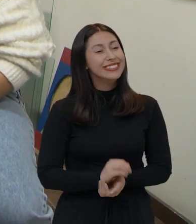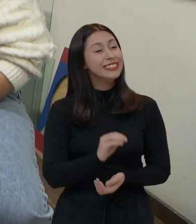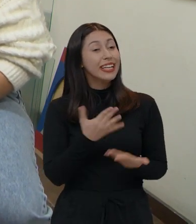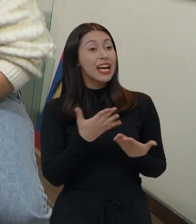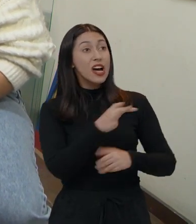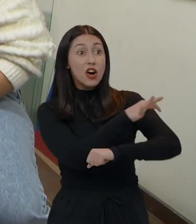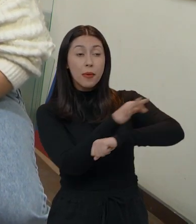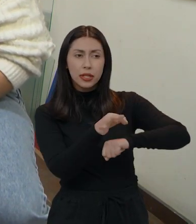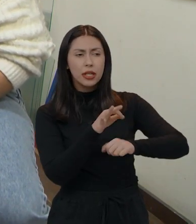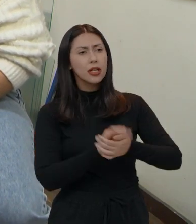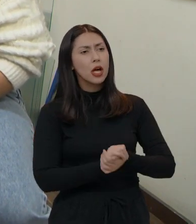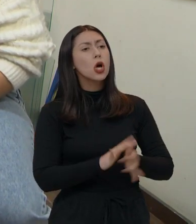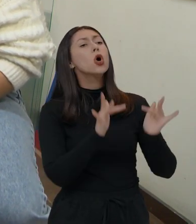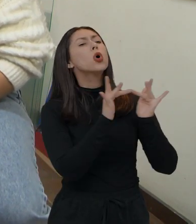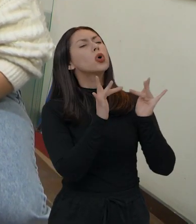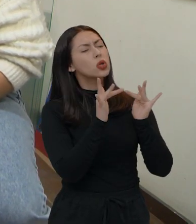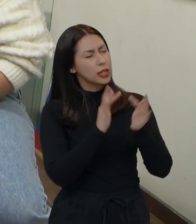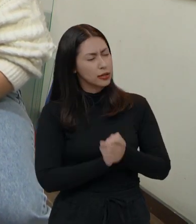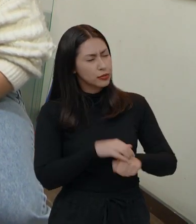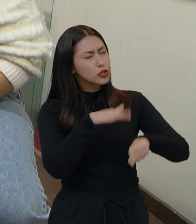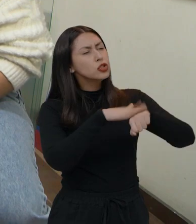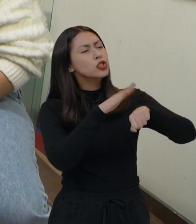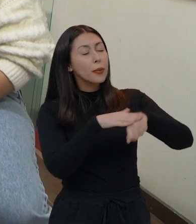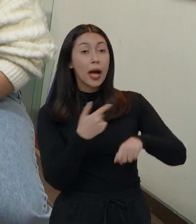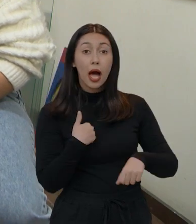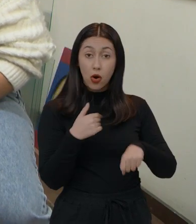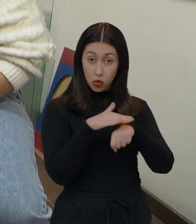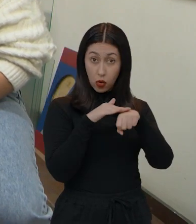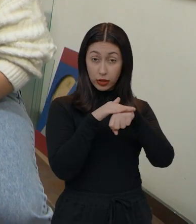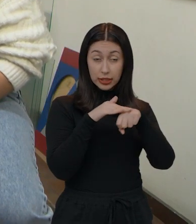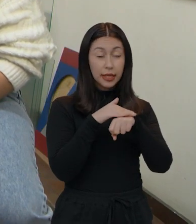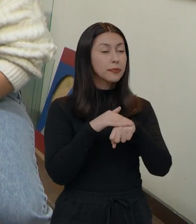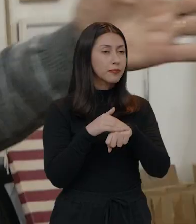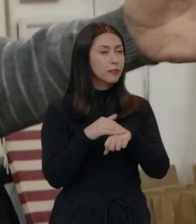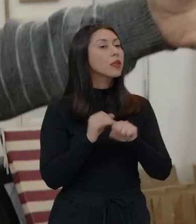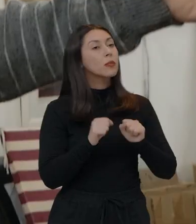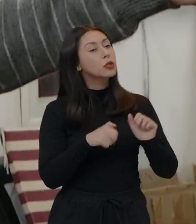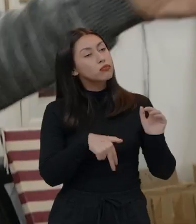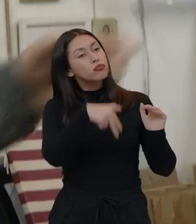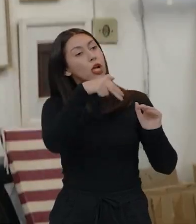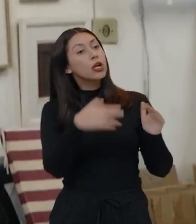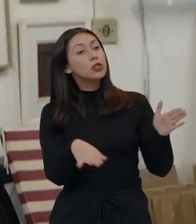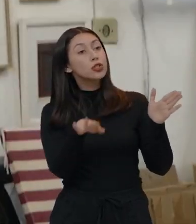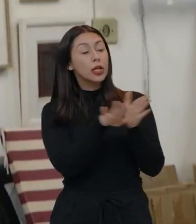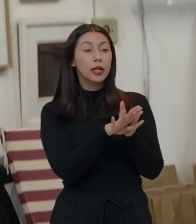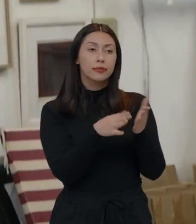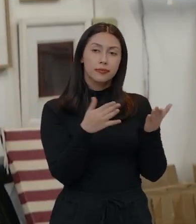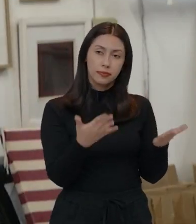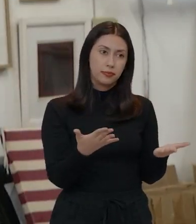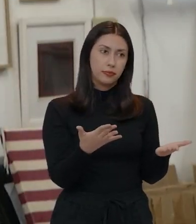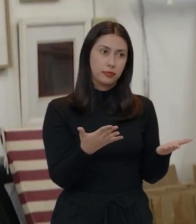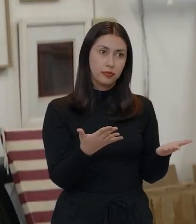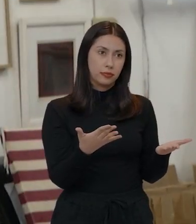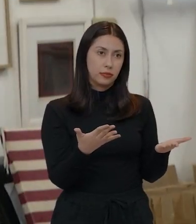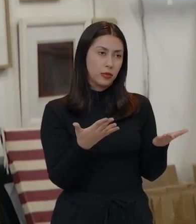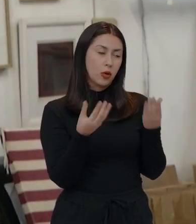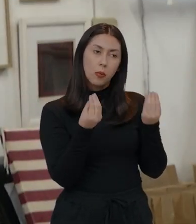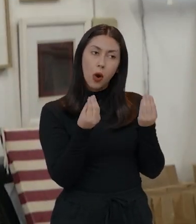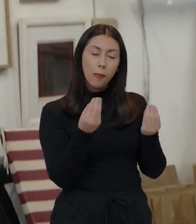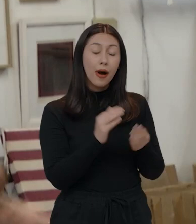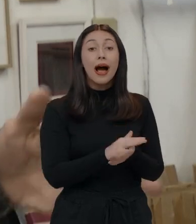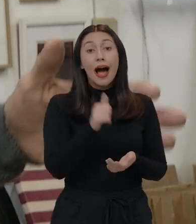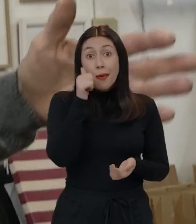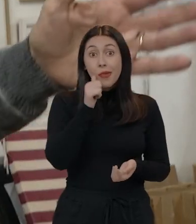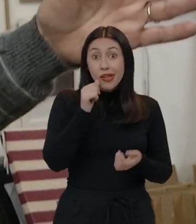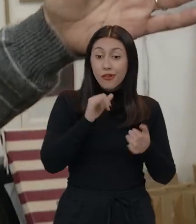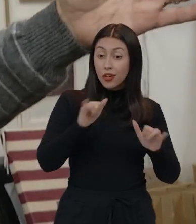cima e tal. Falei, faz contato com ela. Conversei com ela, falei, pode subir. Cheguei lá na salinha dela, falei assim, olha, escolhe o que o senhor quiser que leva.